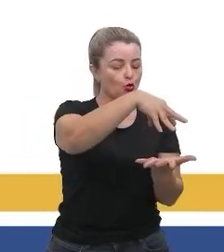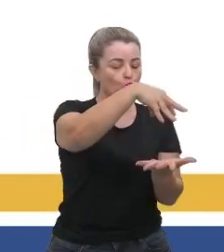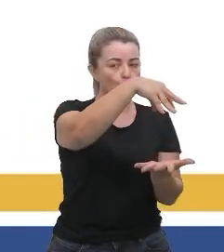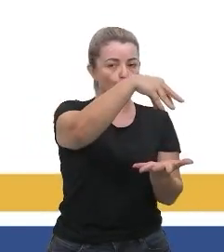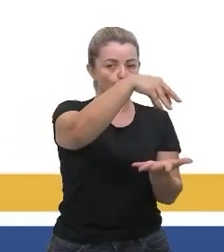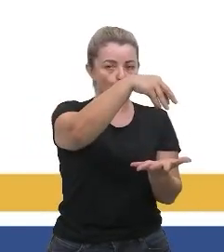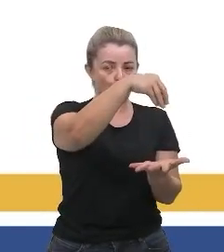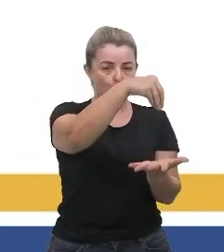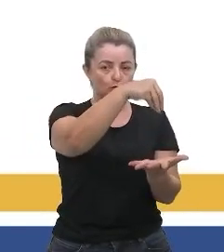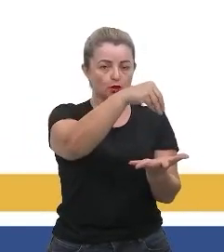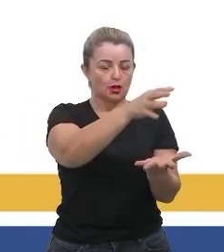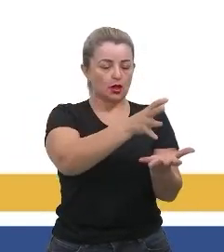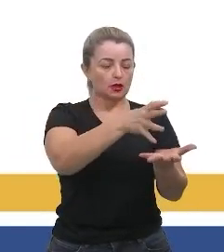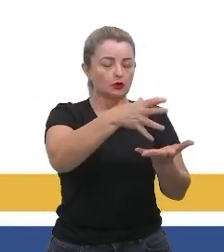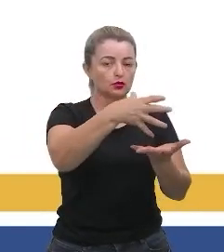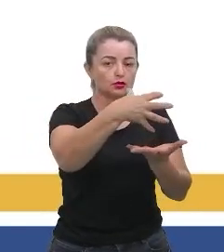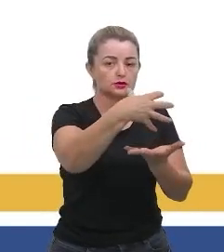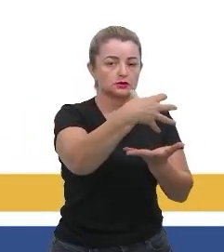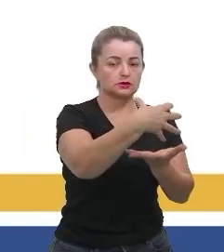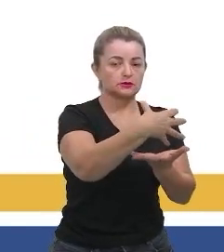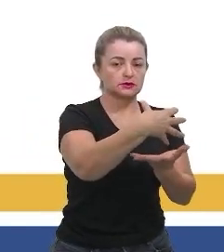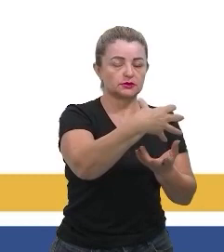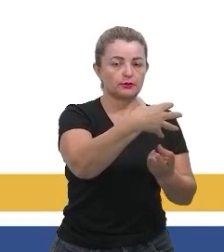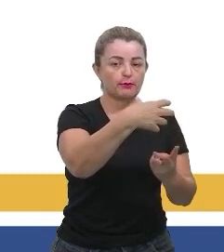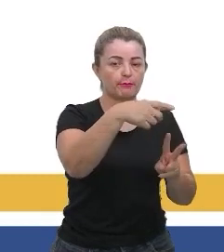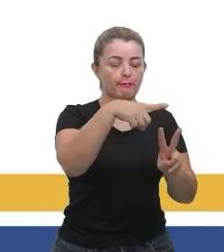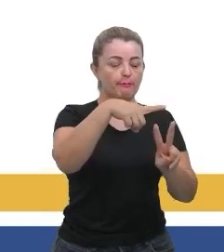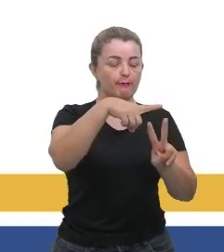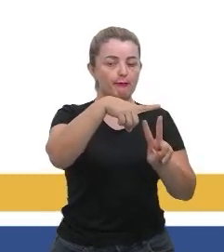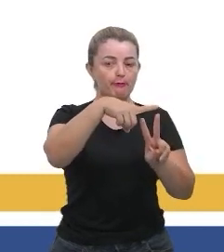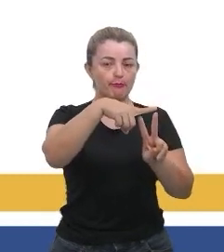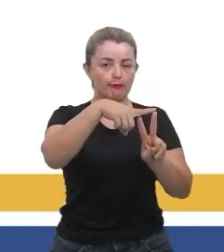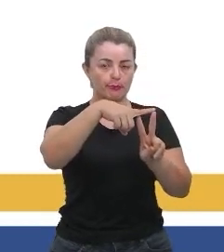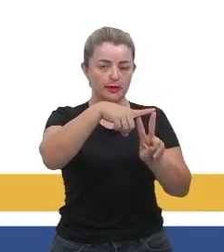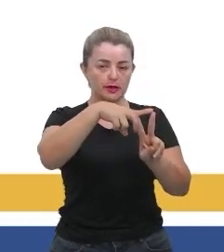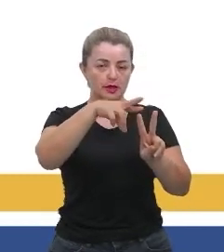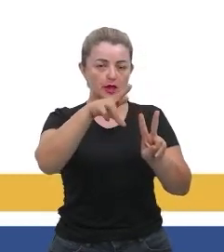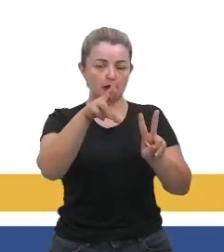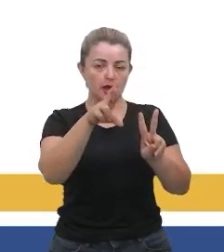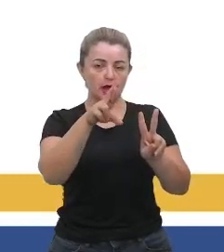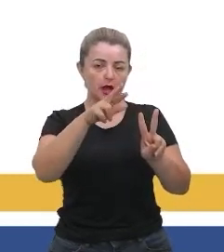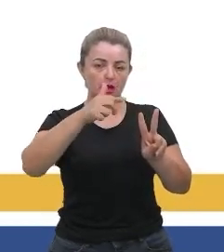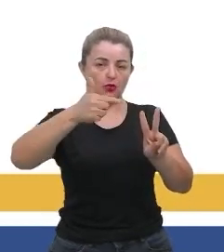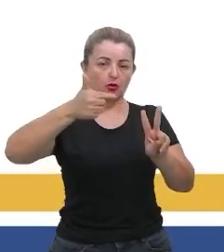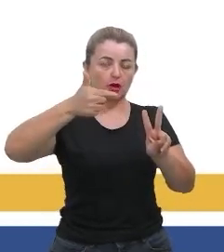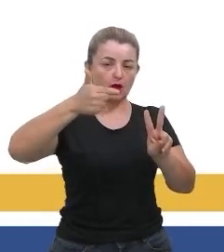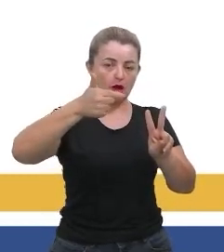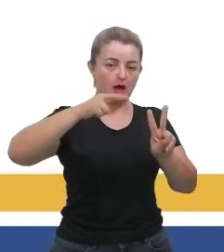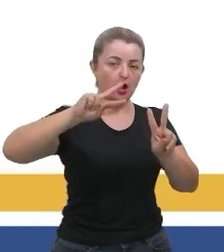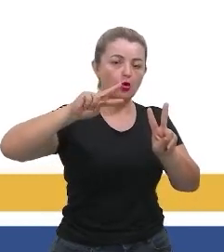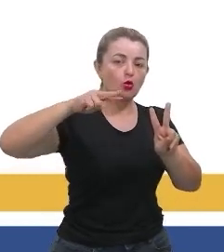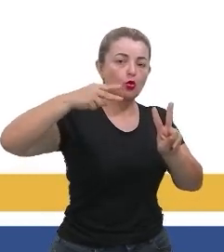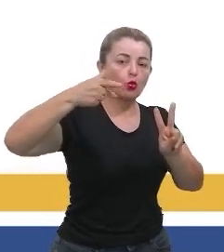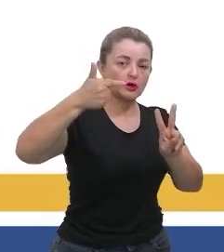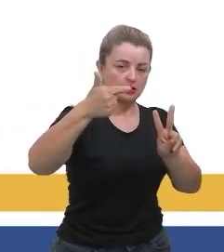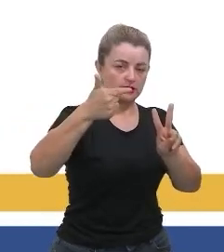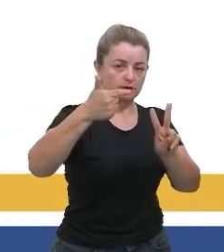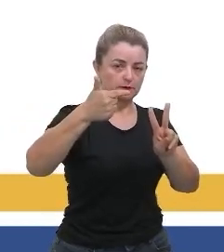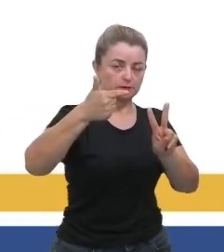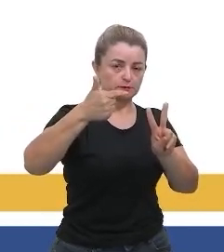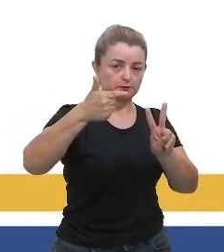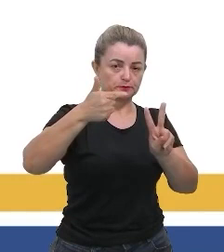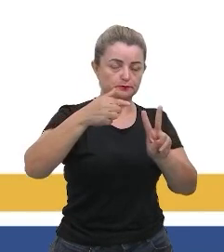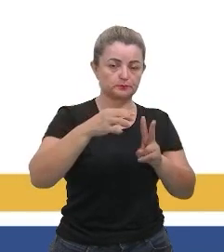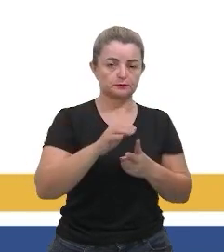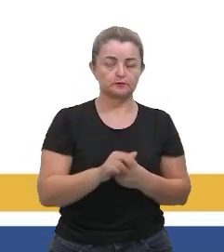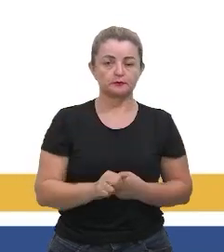volume de 1/3 π raio ao quadrado, tá? Vezes a altura. Deixa eu escrever aqui no cantinho para ficar mais fácil para você entender